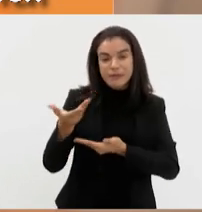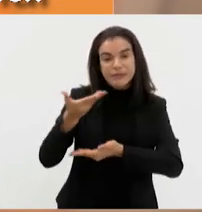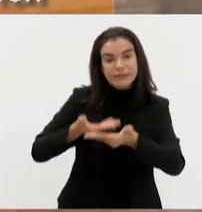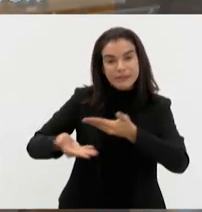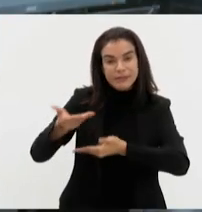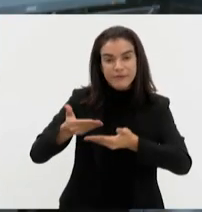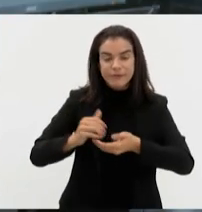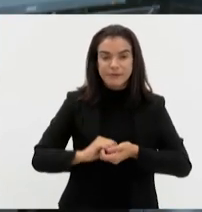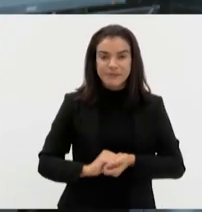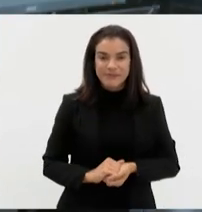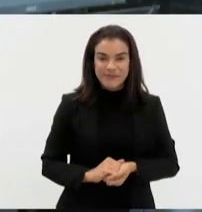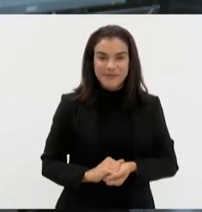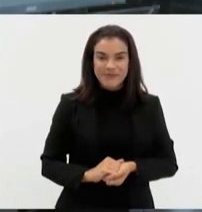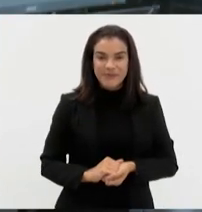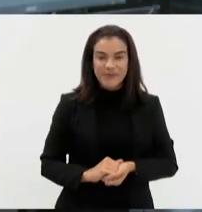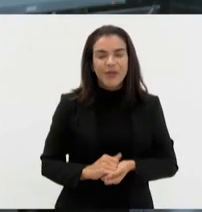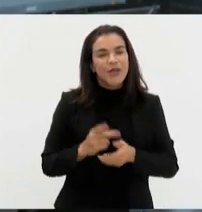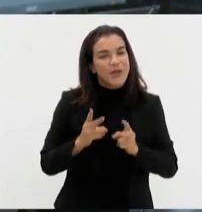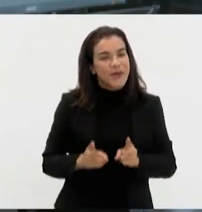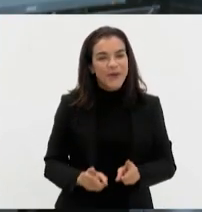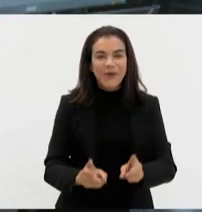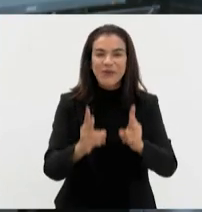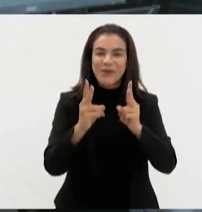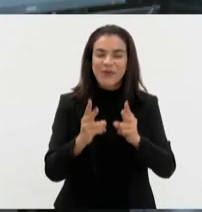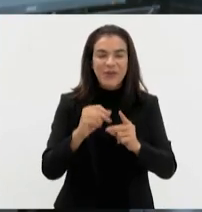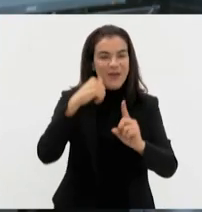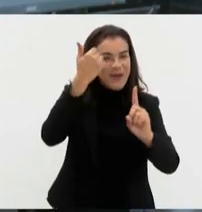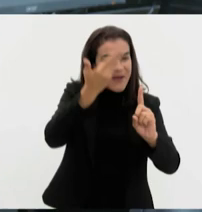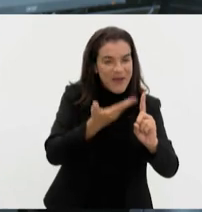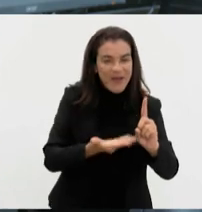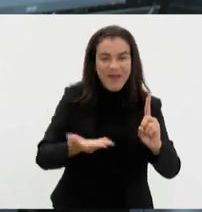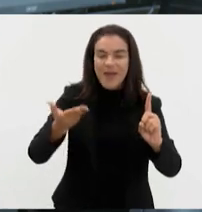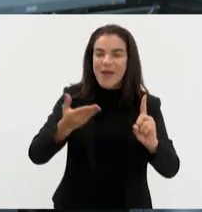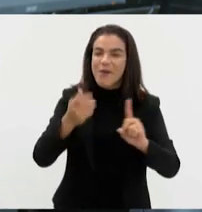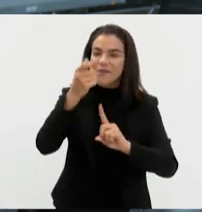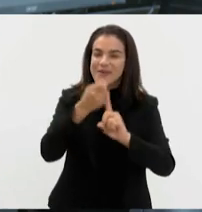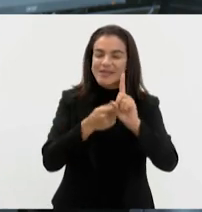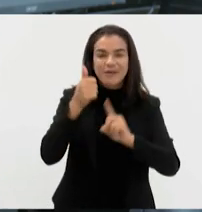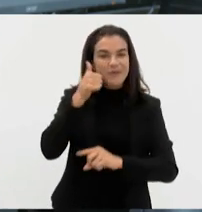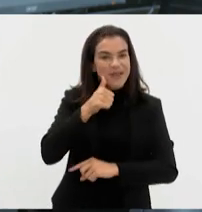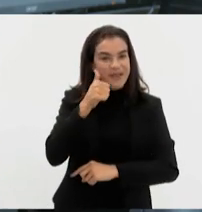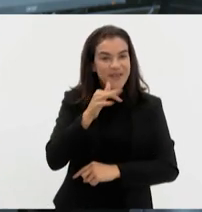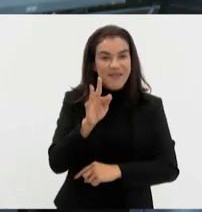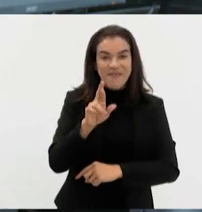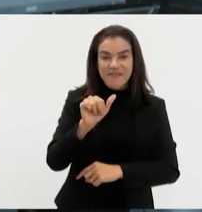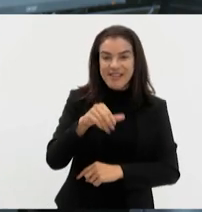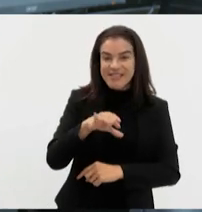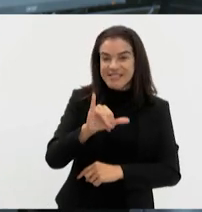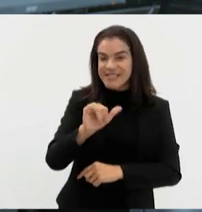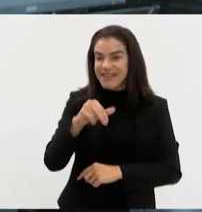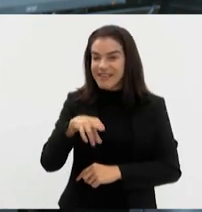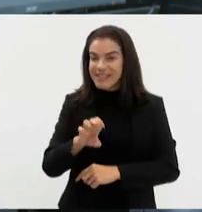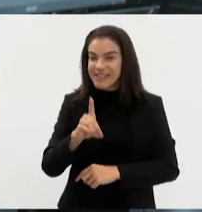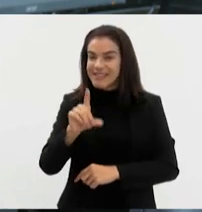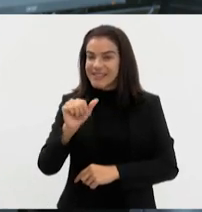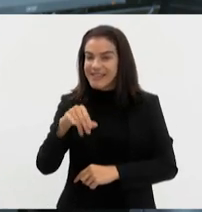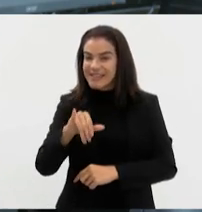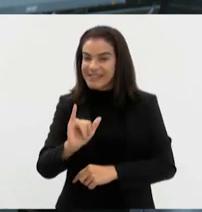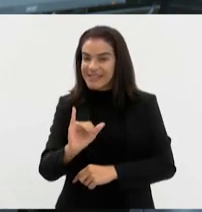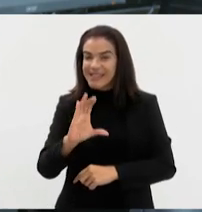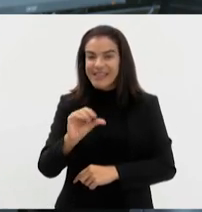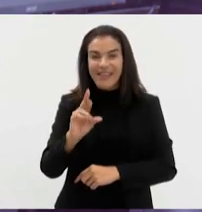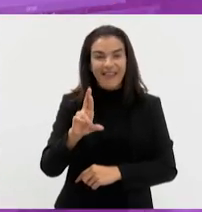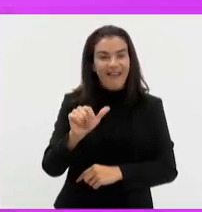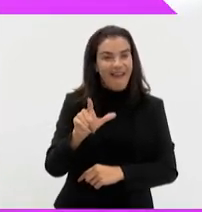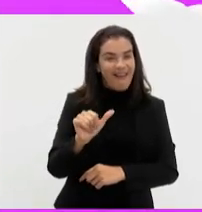serviços. E continuamos a nossa homenagem ao Mês das Mulheres com as deputadas Franciane Mota, Dani Balbi e Carla